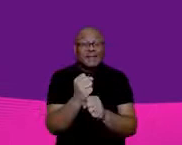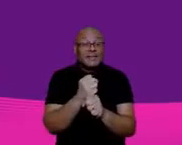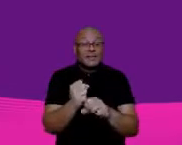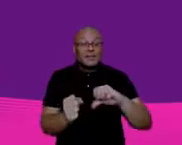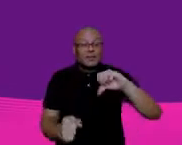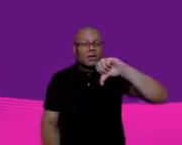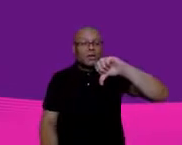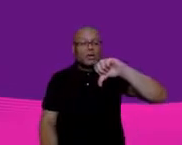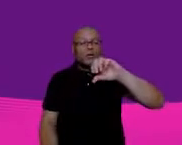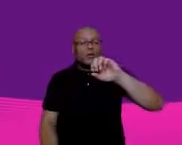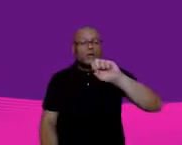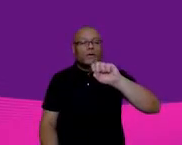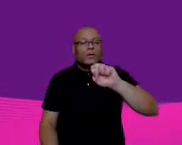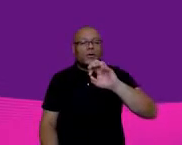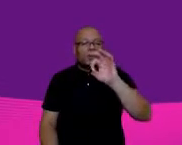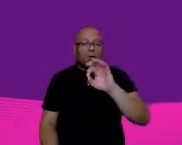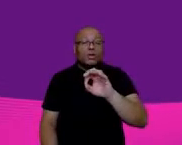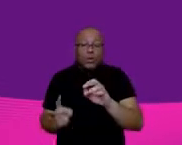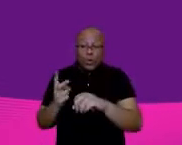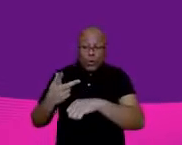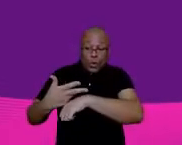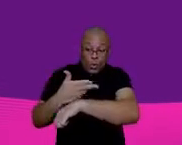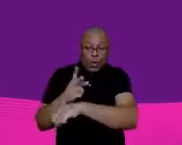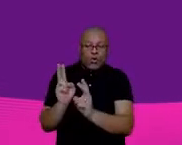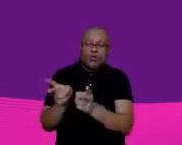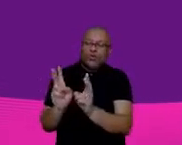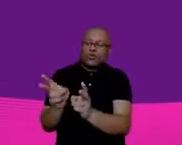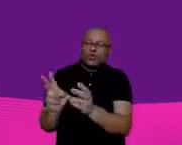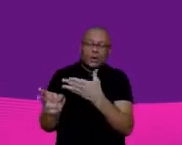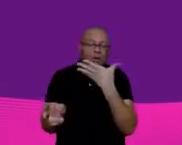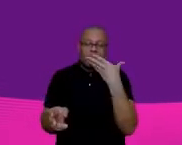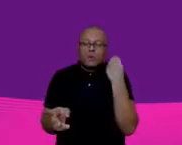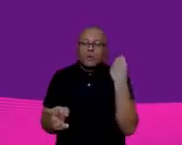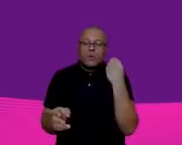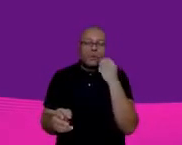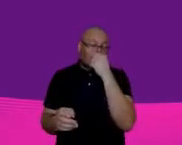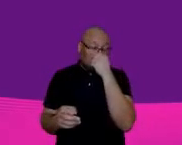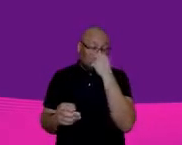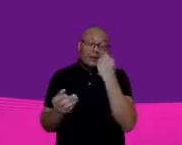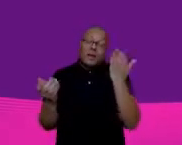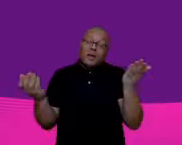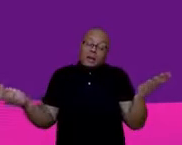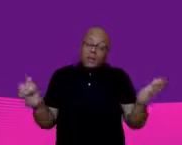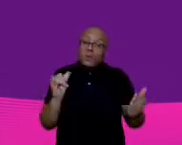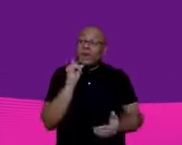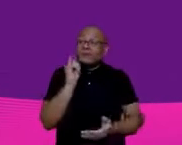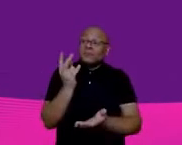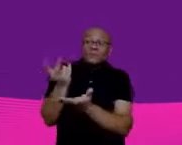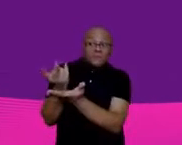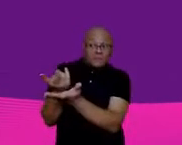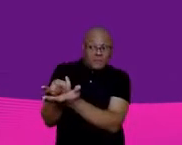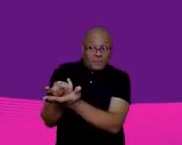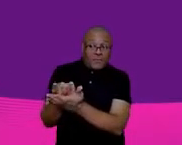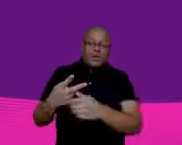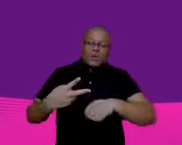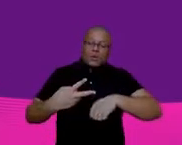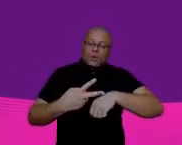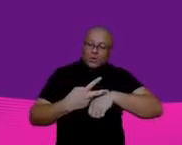sobrevida do procedimento. Então, isso é muito bom para dizer ao paciente, olha, com o procedimento